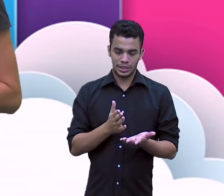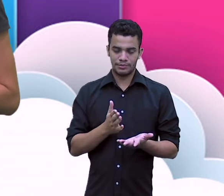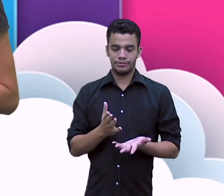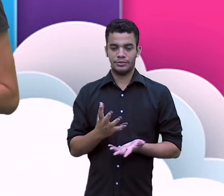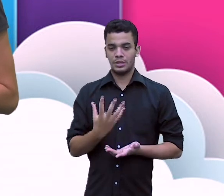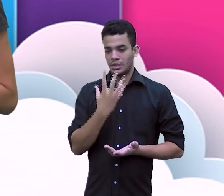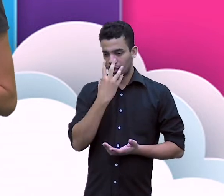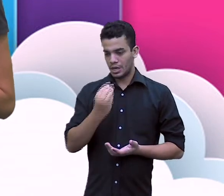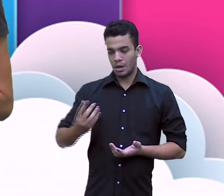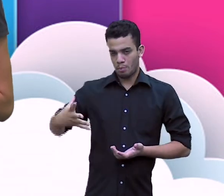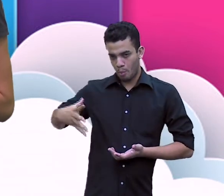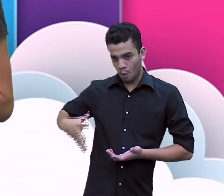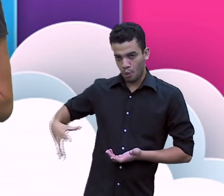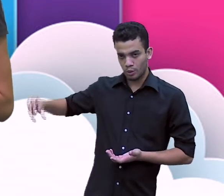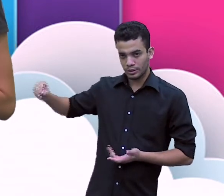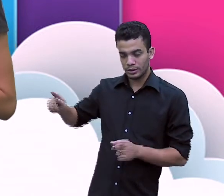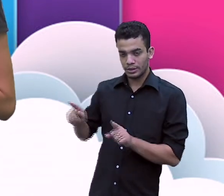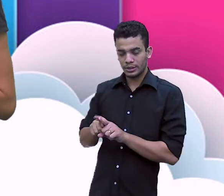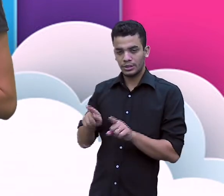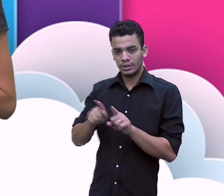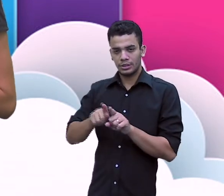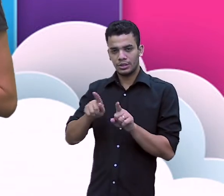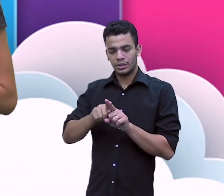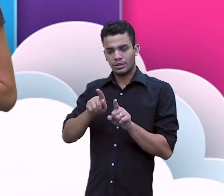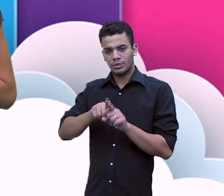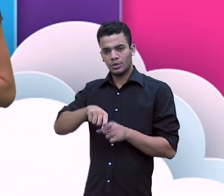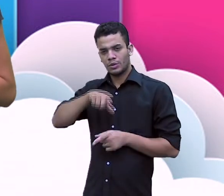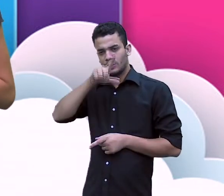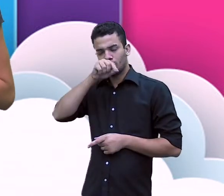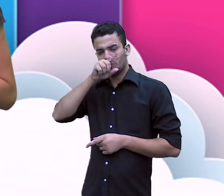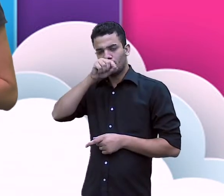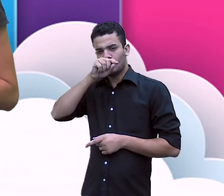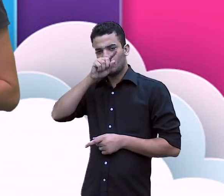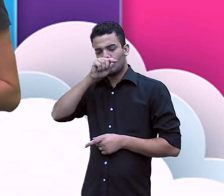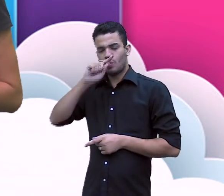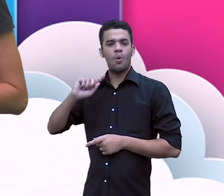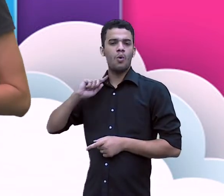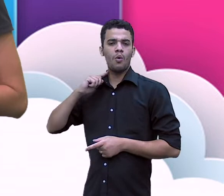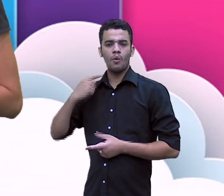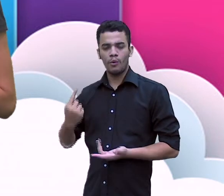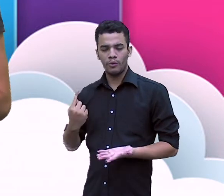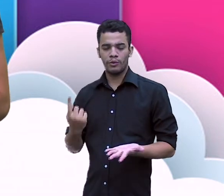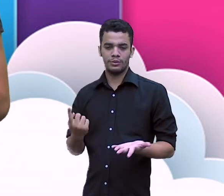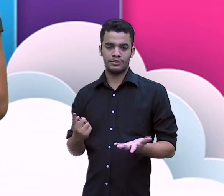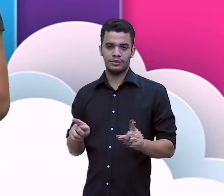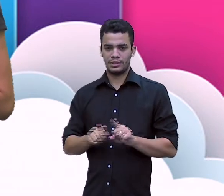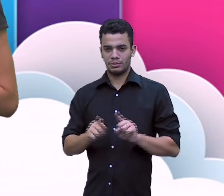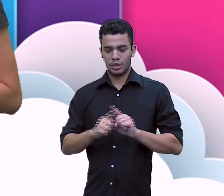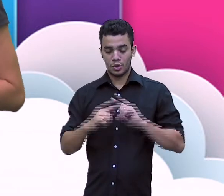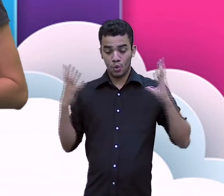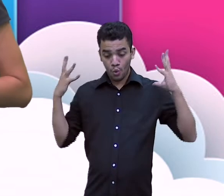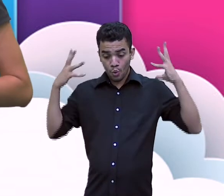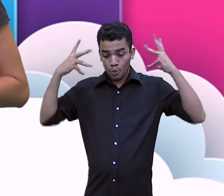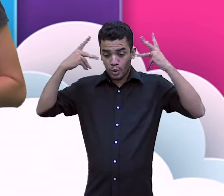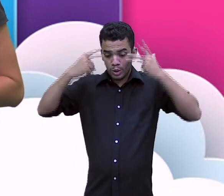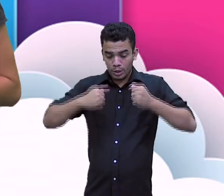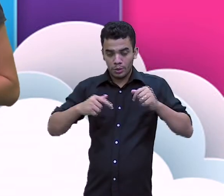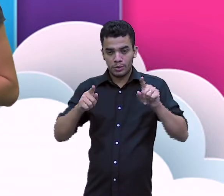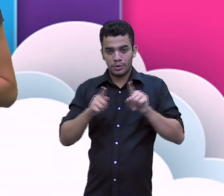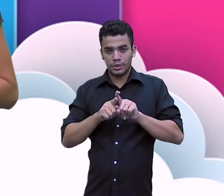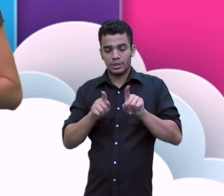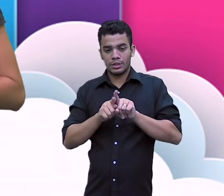e o corvo, o leão e o rato. Ok? Temos aqui nessa